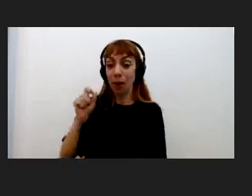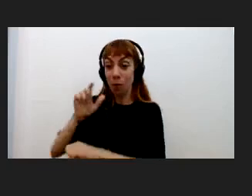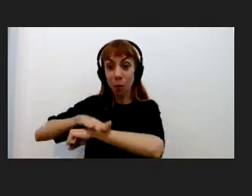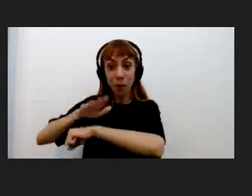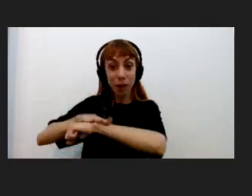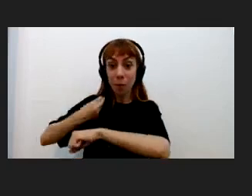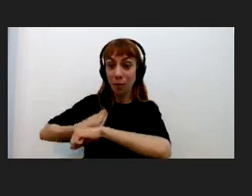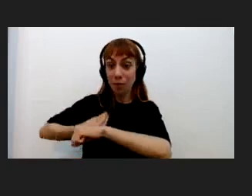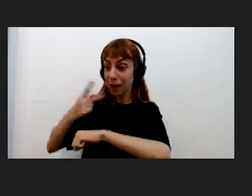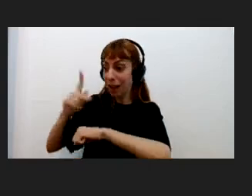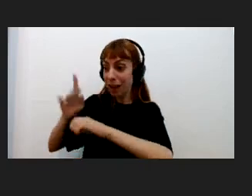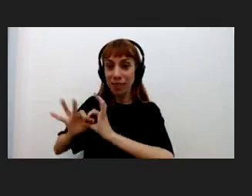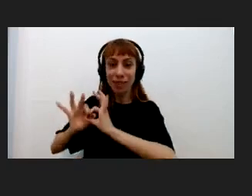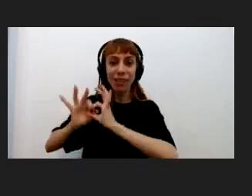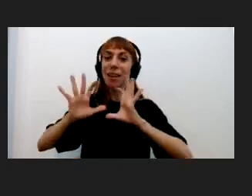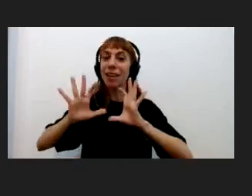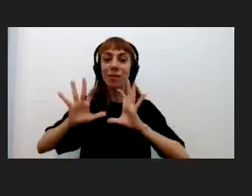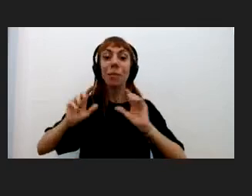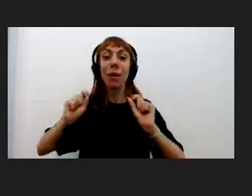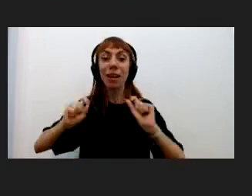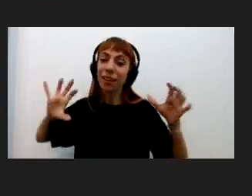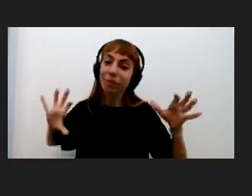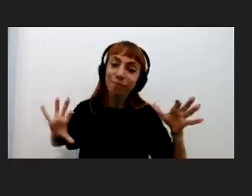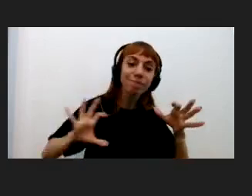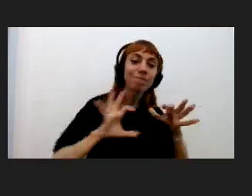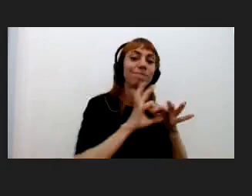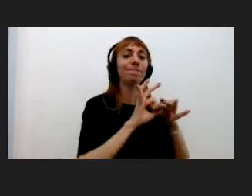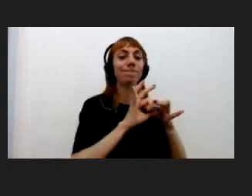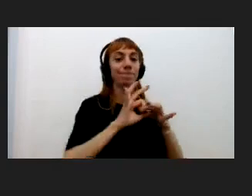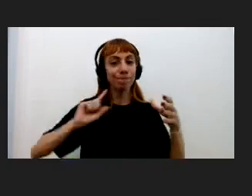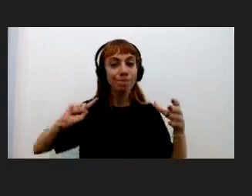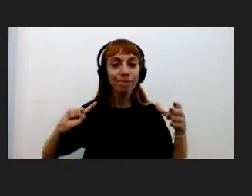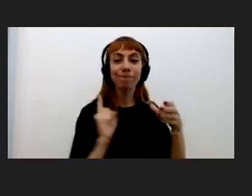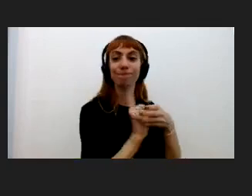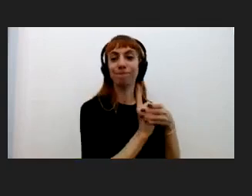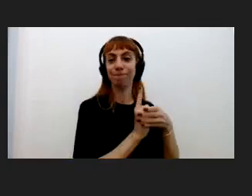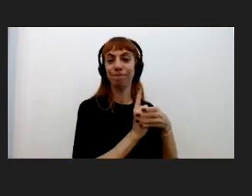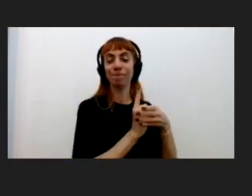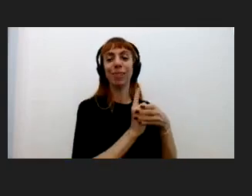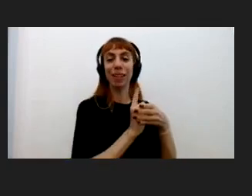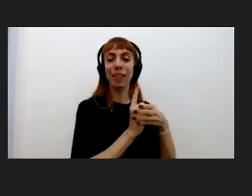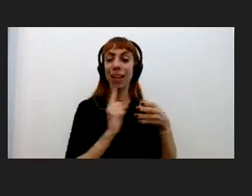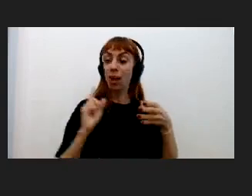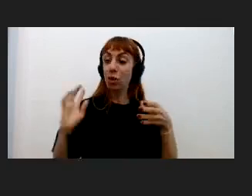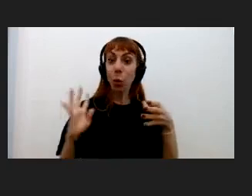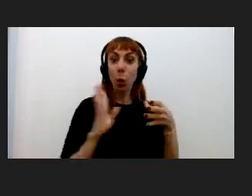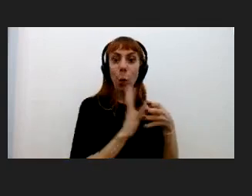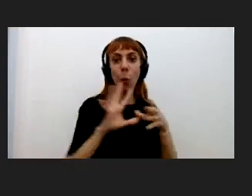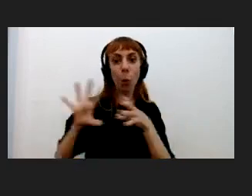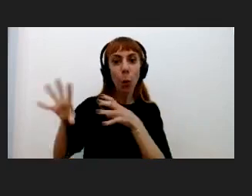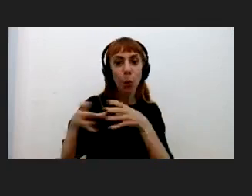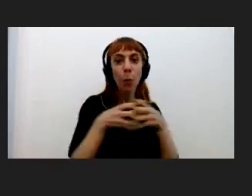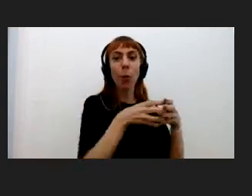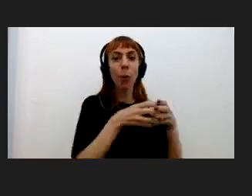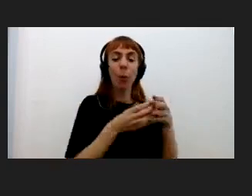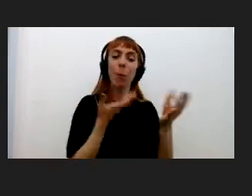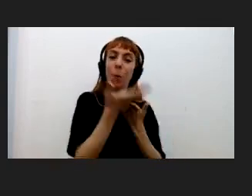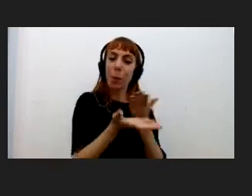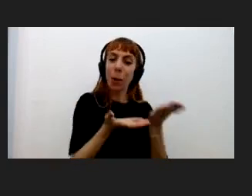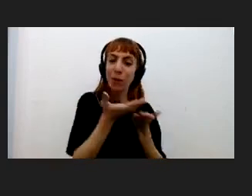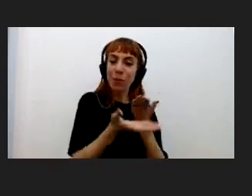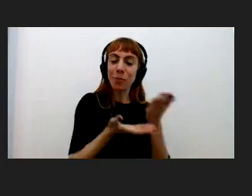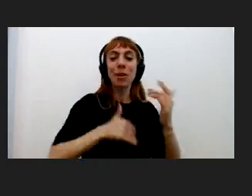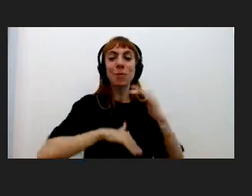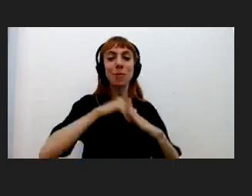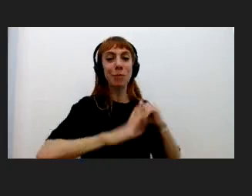somar, né, nessas práticas, né? Então, foi um período aí que a gente articulou bastante, eu,